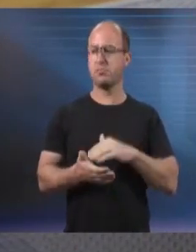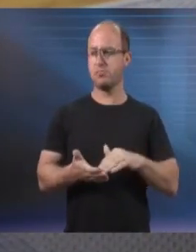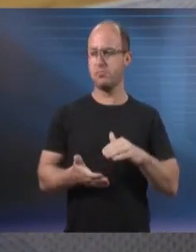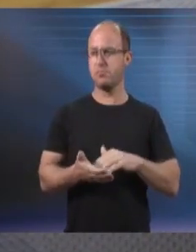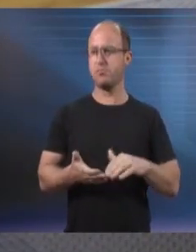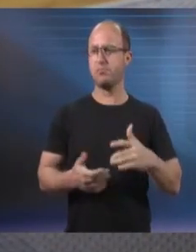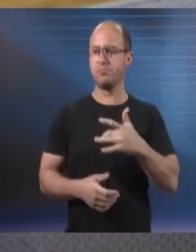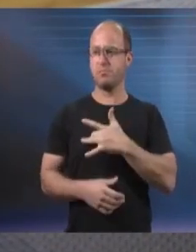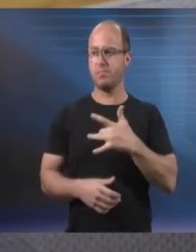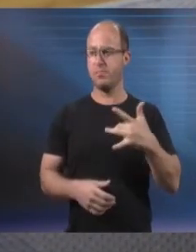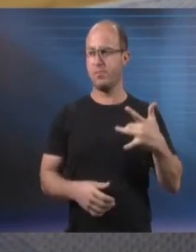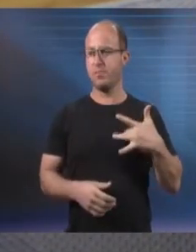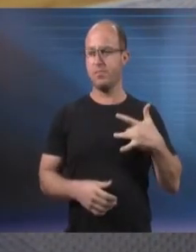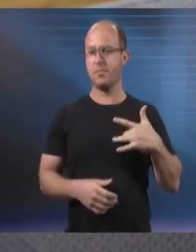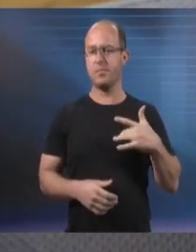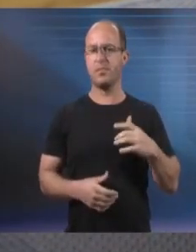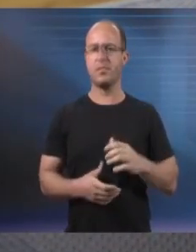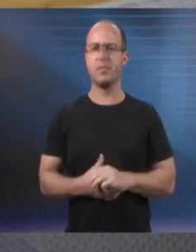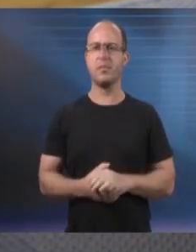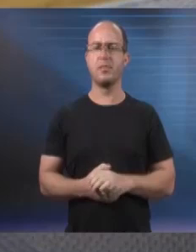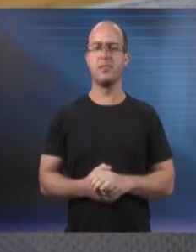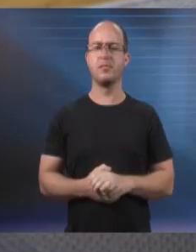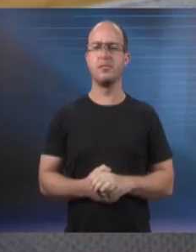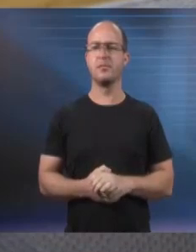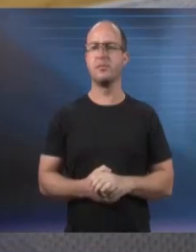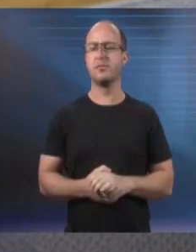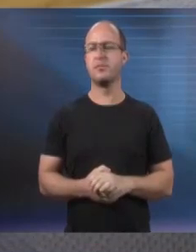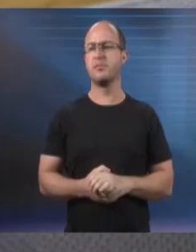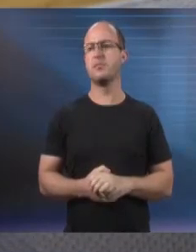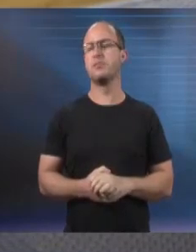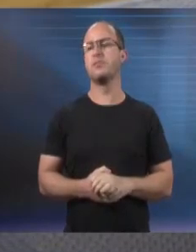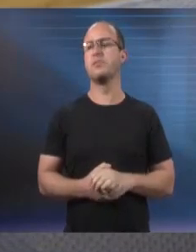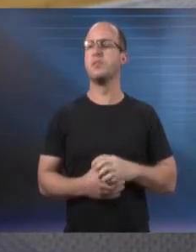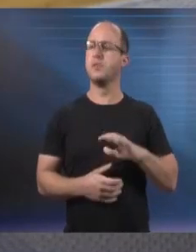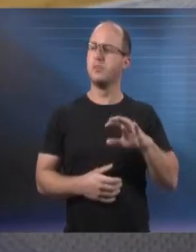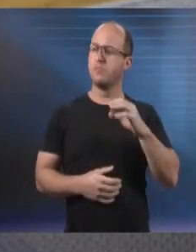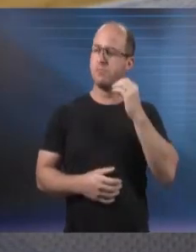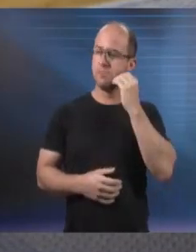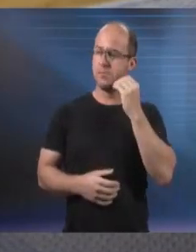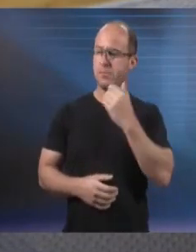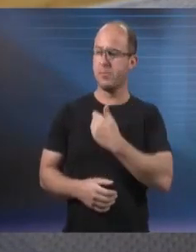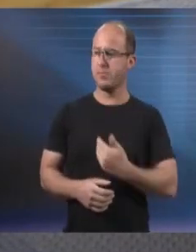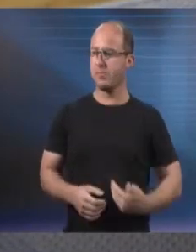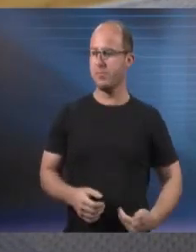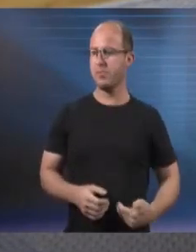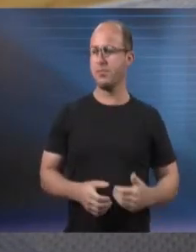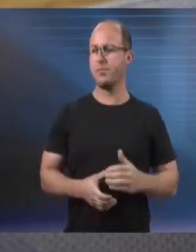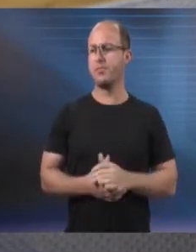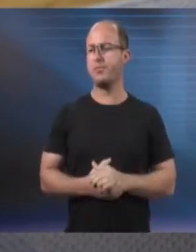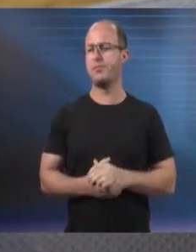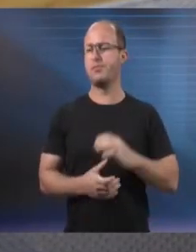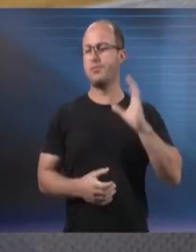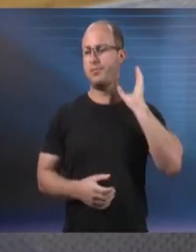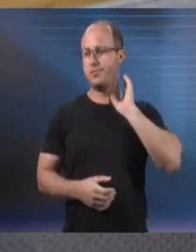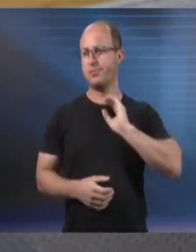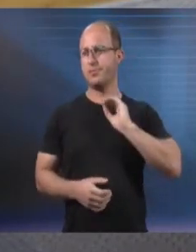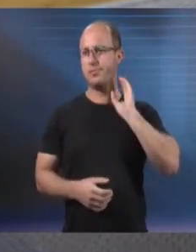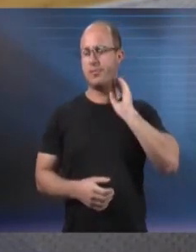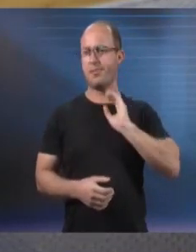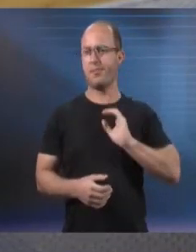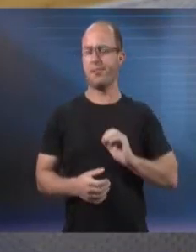secretária de saúde, a secretária adjunta, e na oportunidade, a governadora Fátima Bezerra,